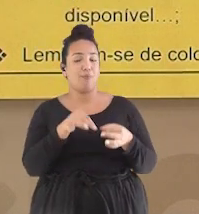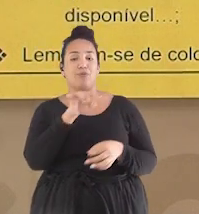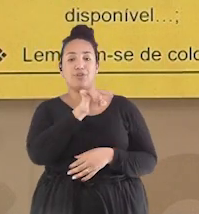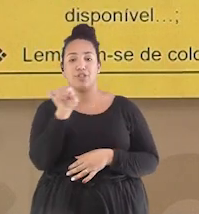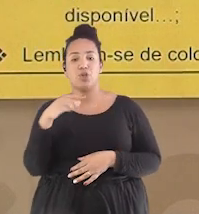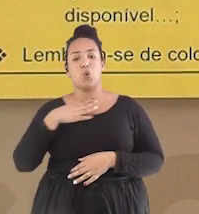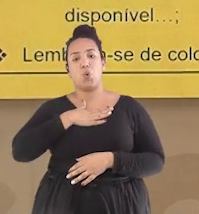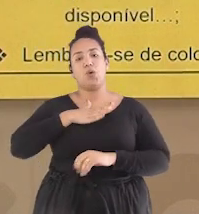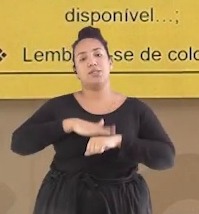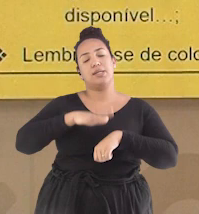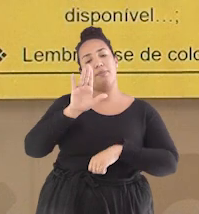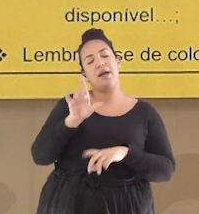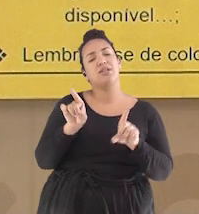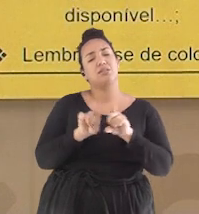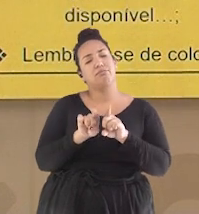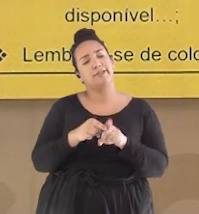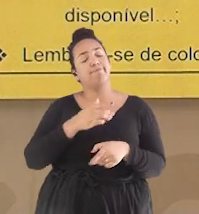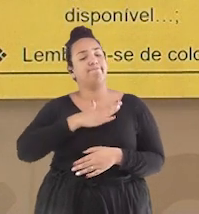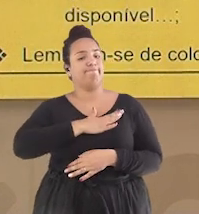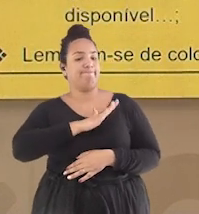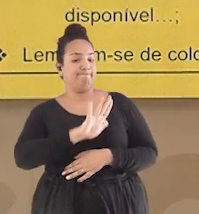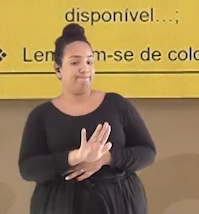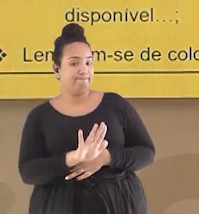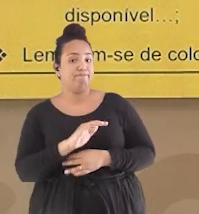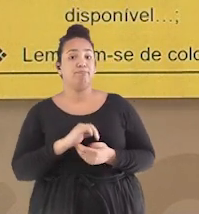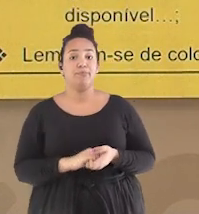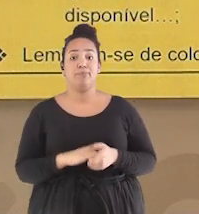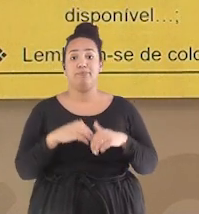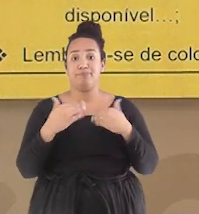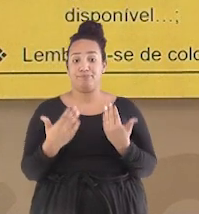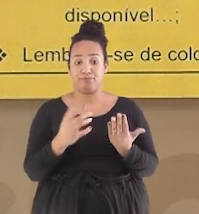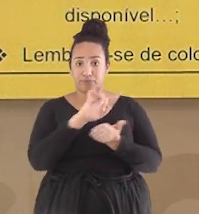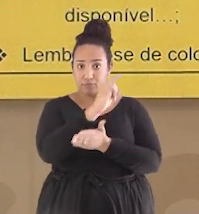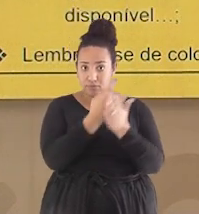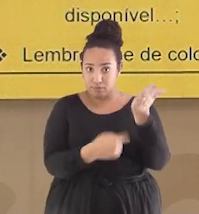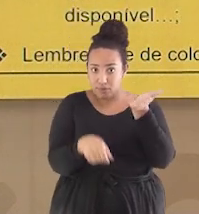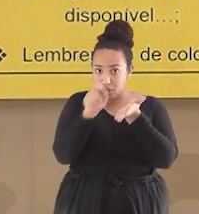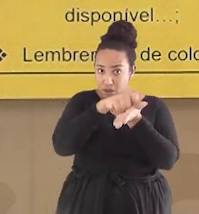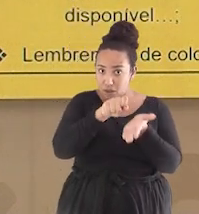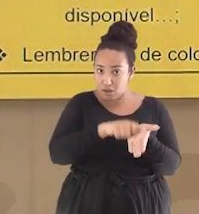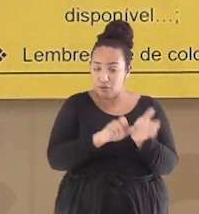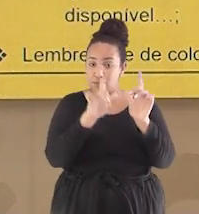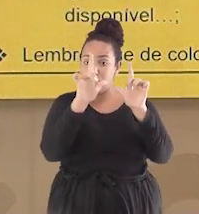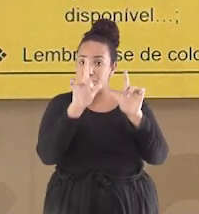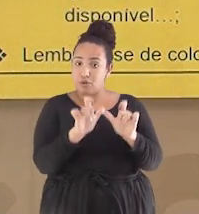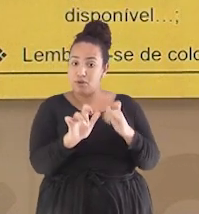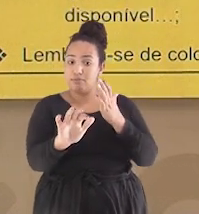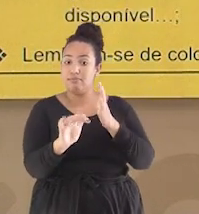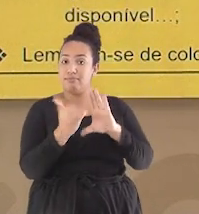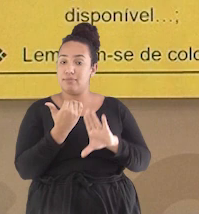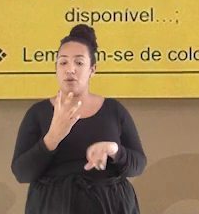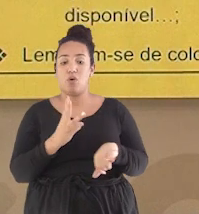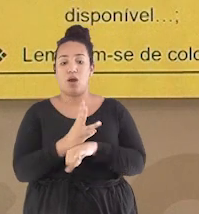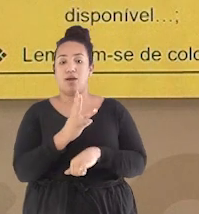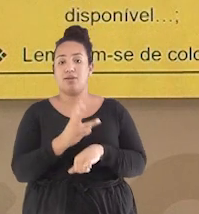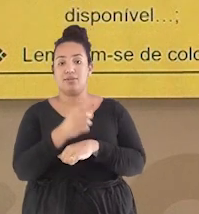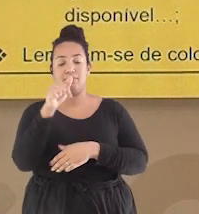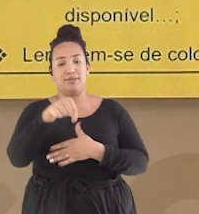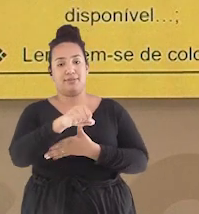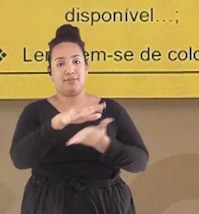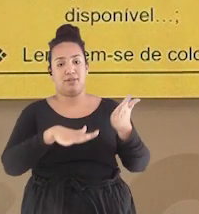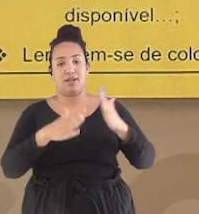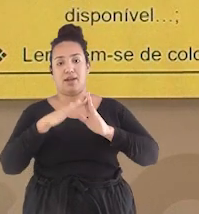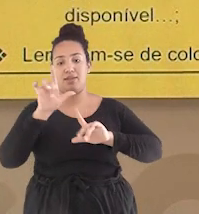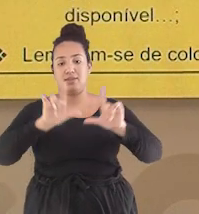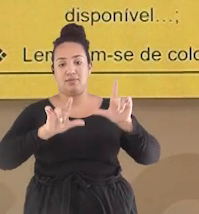vocês mais gostaram e aquelas que vocês menos gostaram. Depois de escreverem seus cadernos, tirem fotos e enviem para o WhatsApp do Dever em